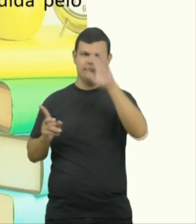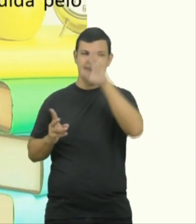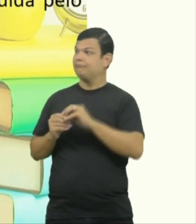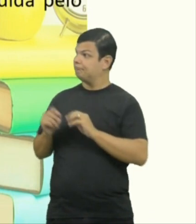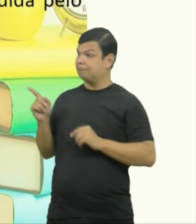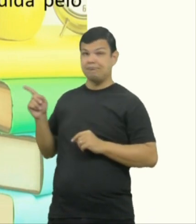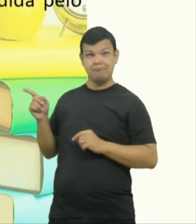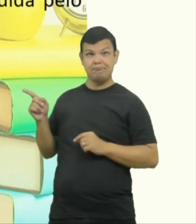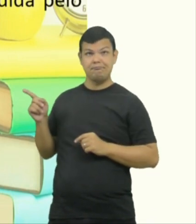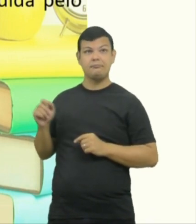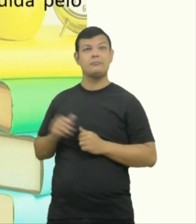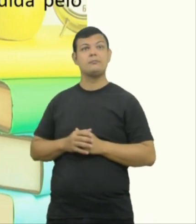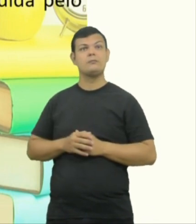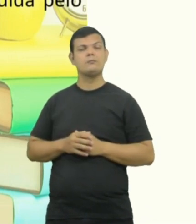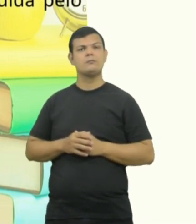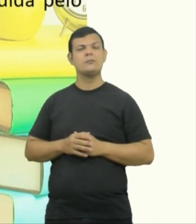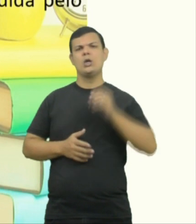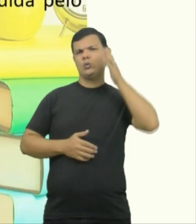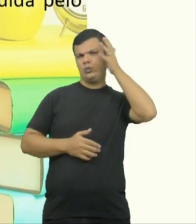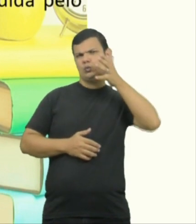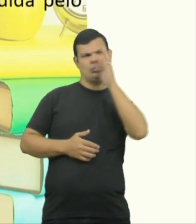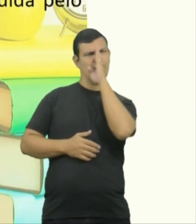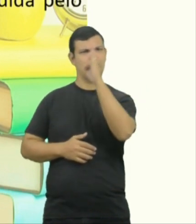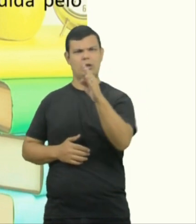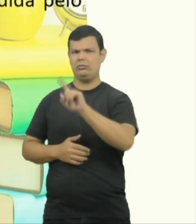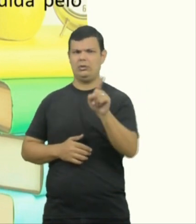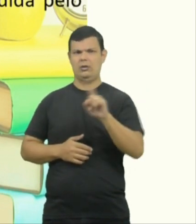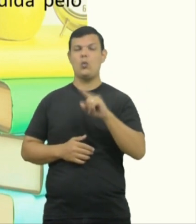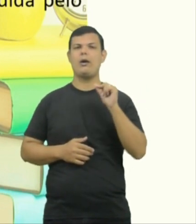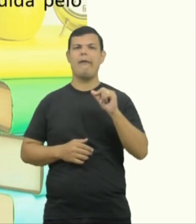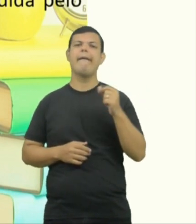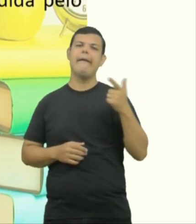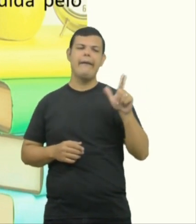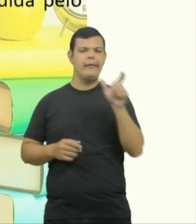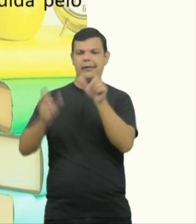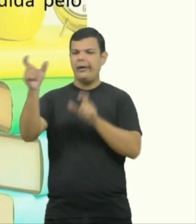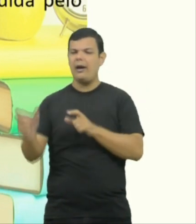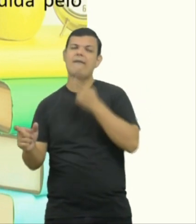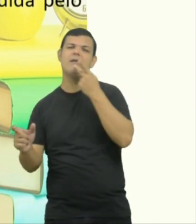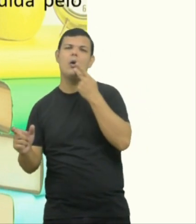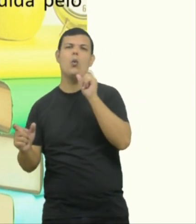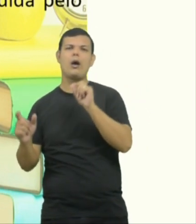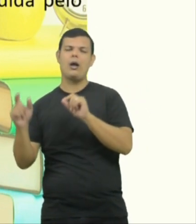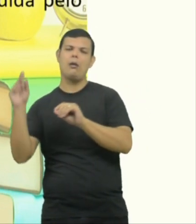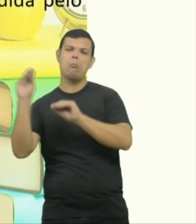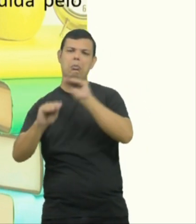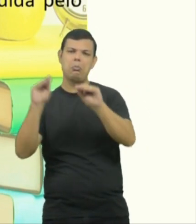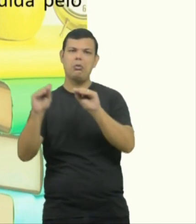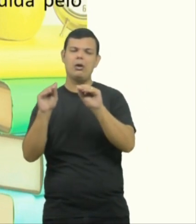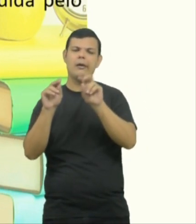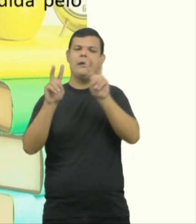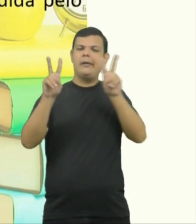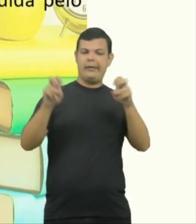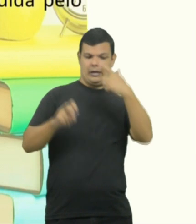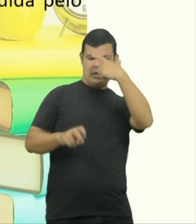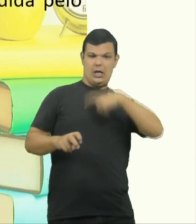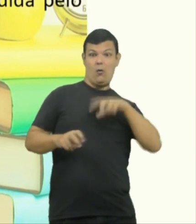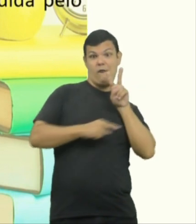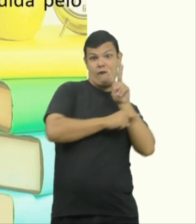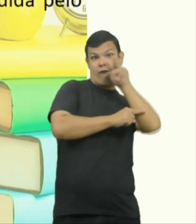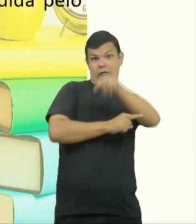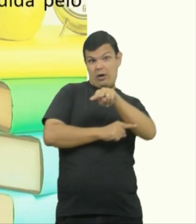vendo aí. O discurso indireto é a apresentação das falas das personagens de uma narrativa feita pelas palavras do